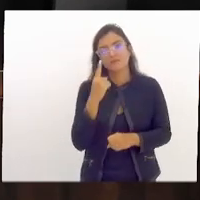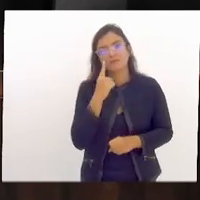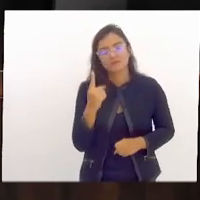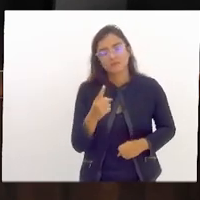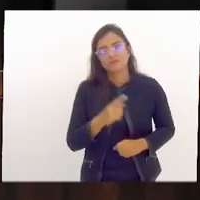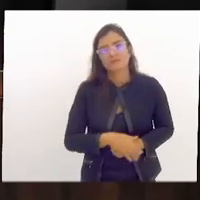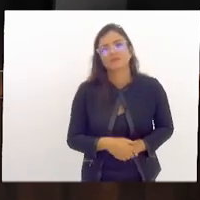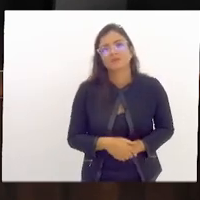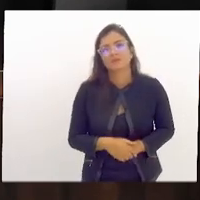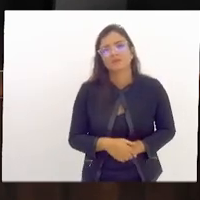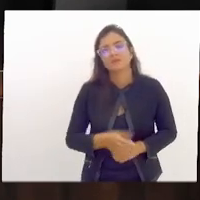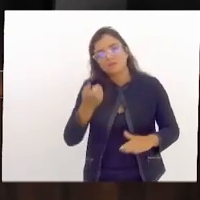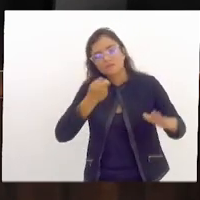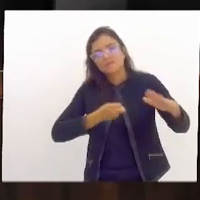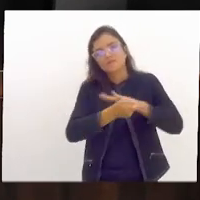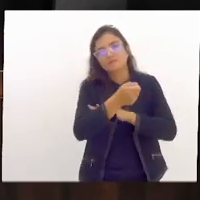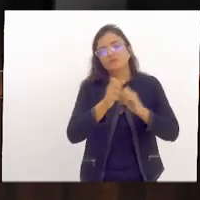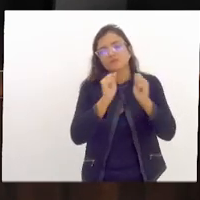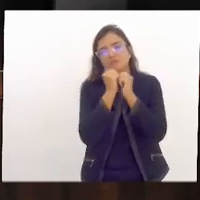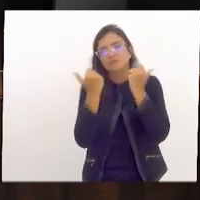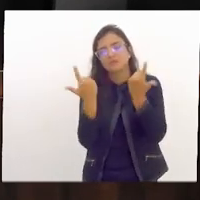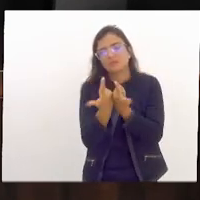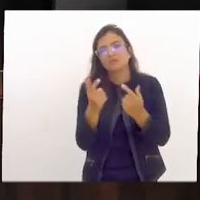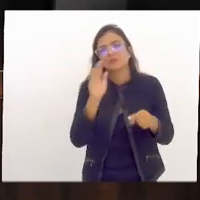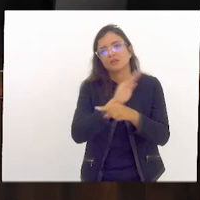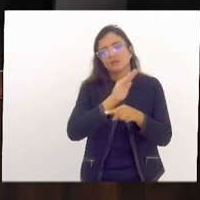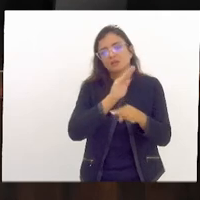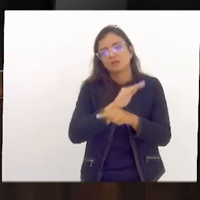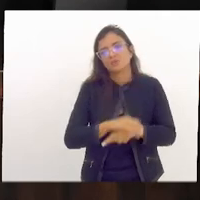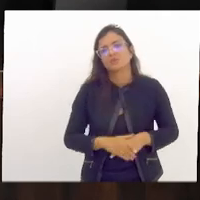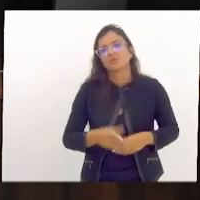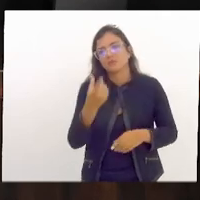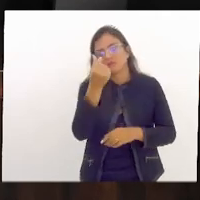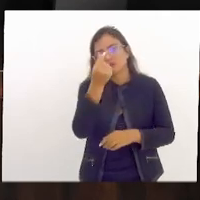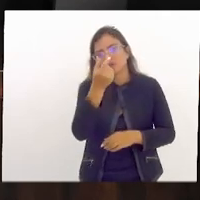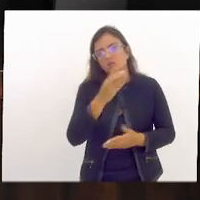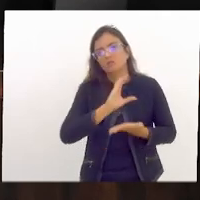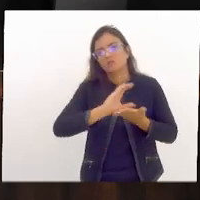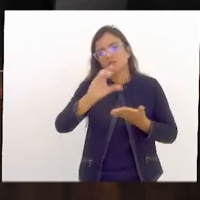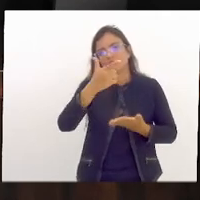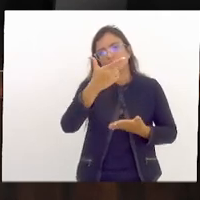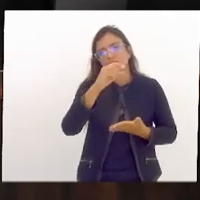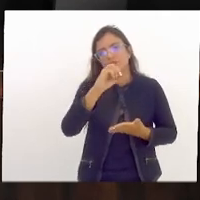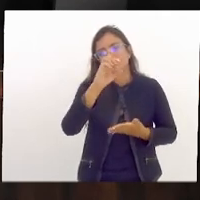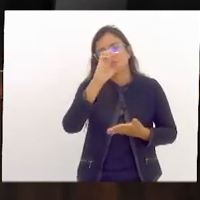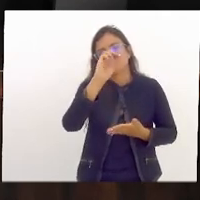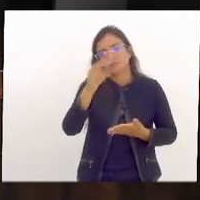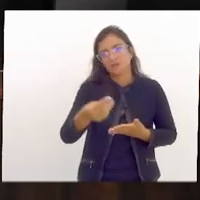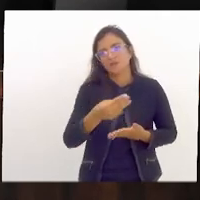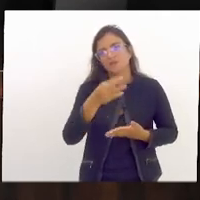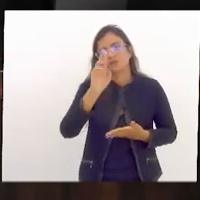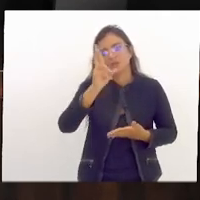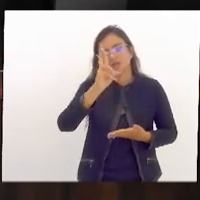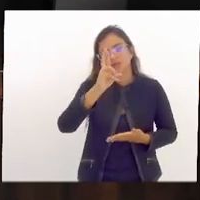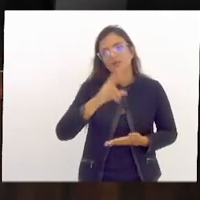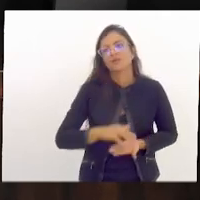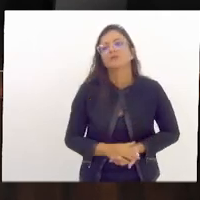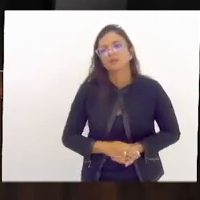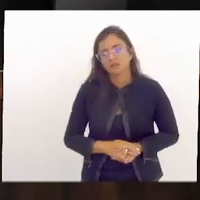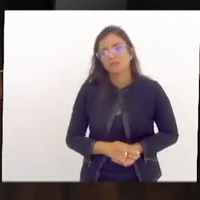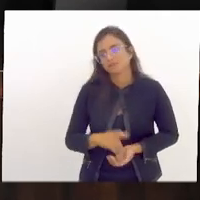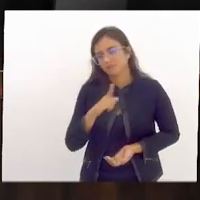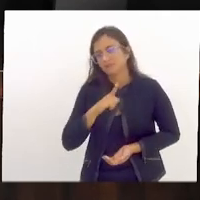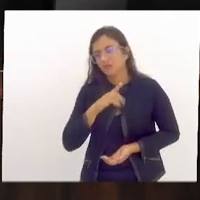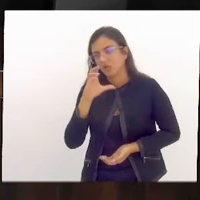este investimento, a LERJ colabora com um valor de R$ 20 milhões, que estão